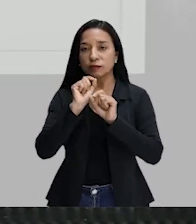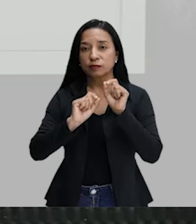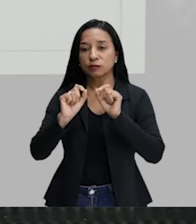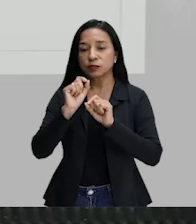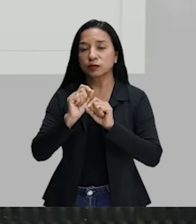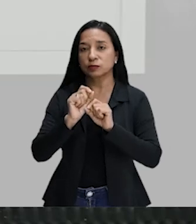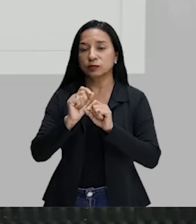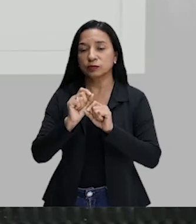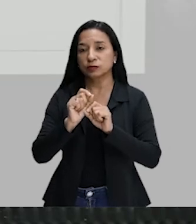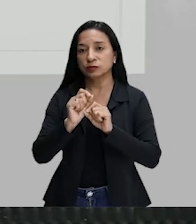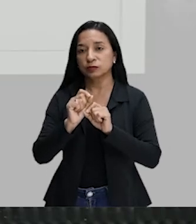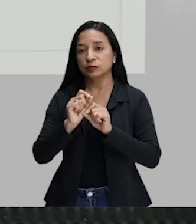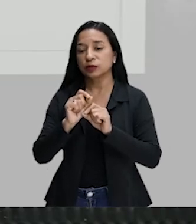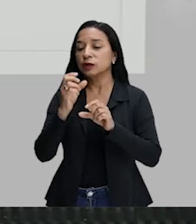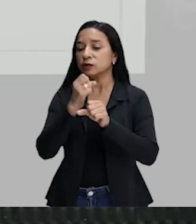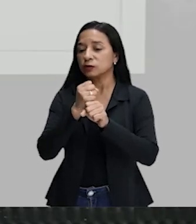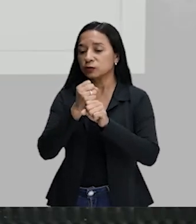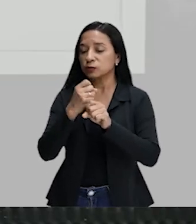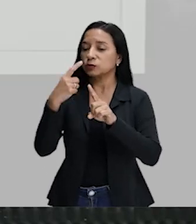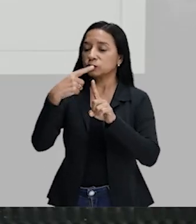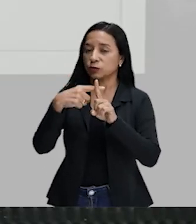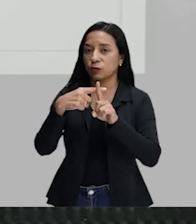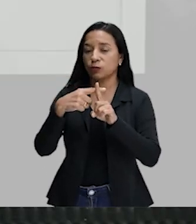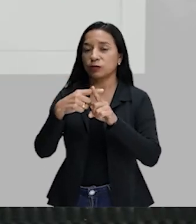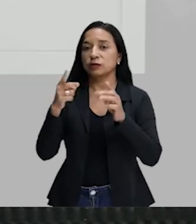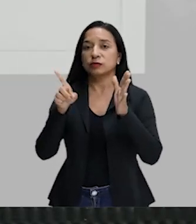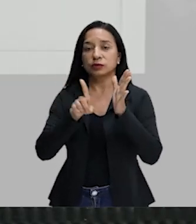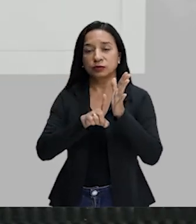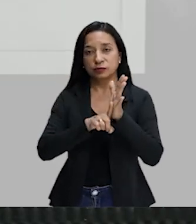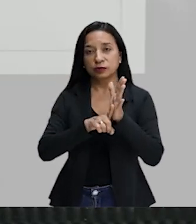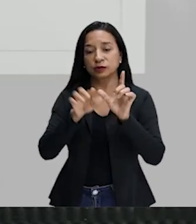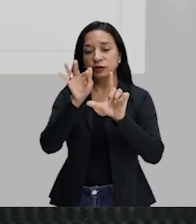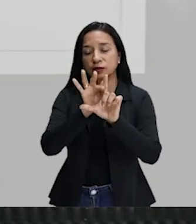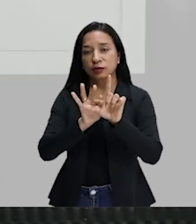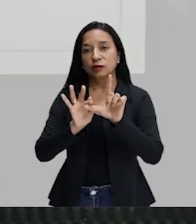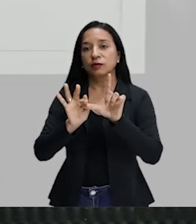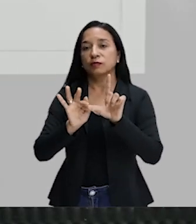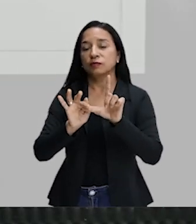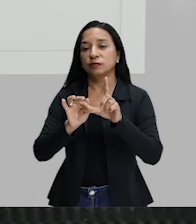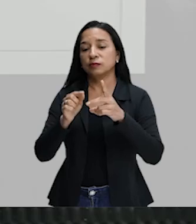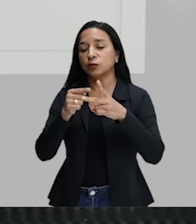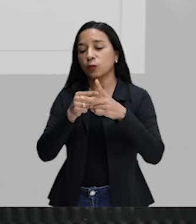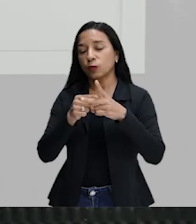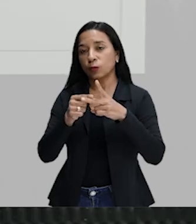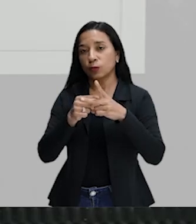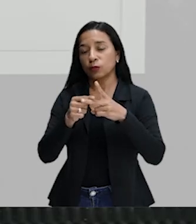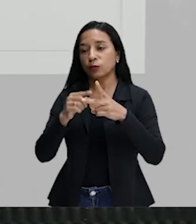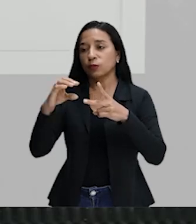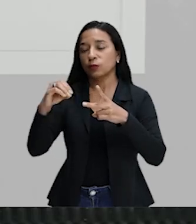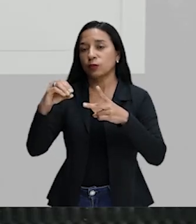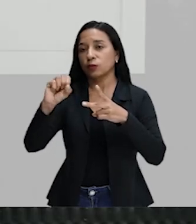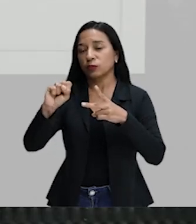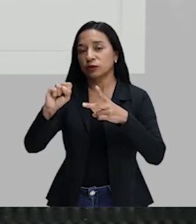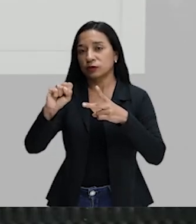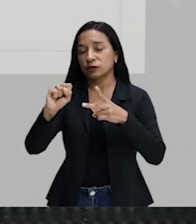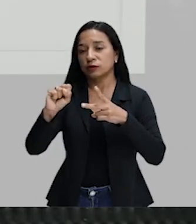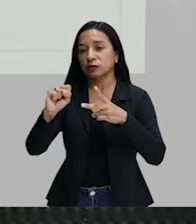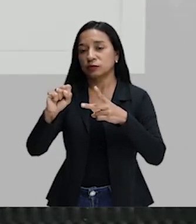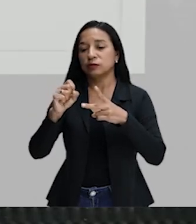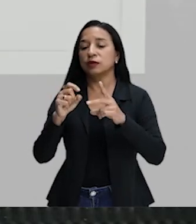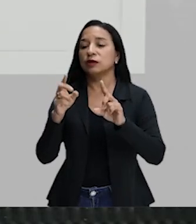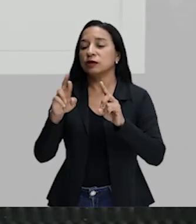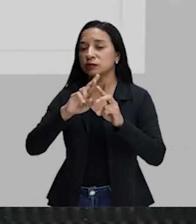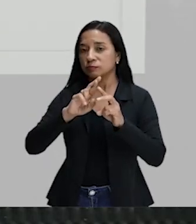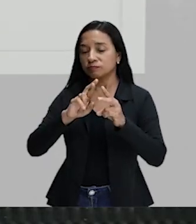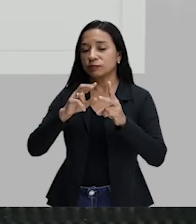da soma, do seno da diferença, tá? Uma fórmula do cosseno da soma, do cosseno da diferença,